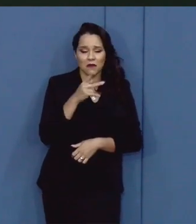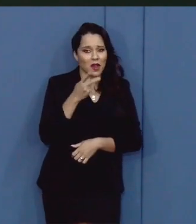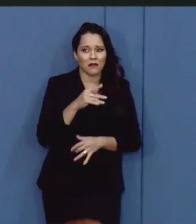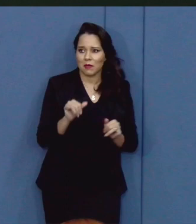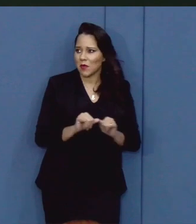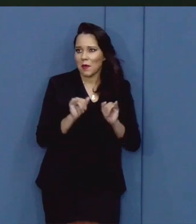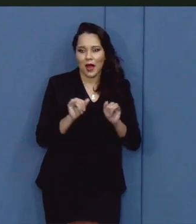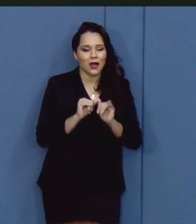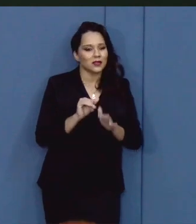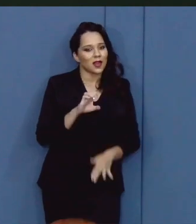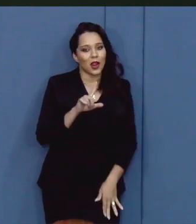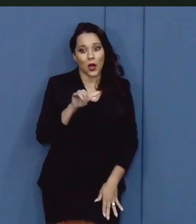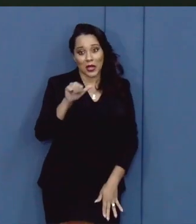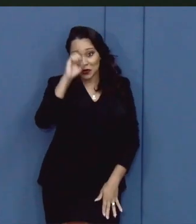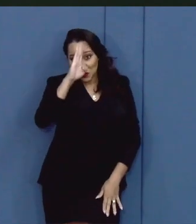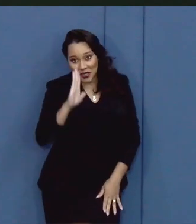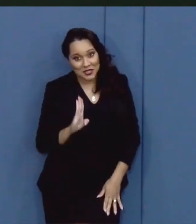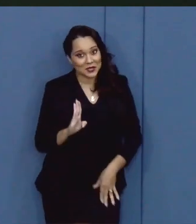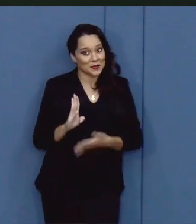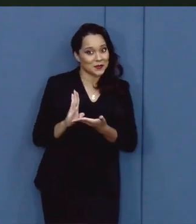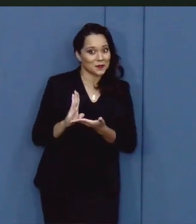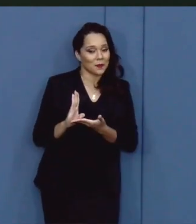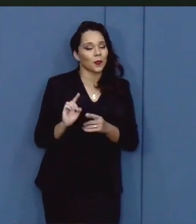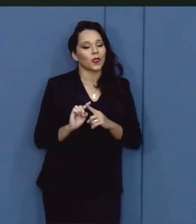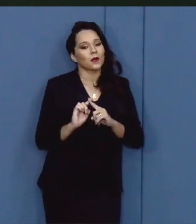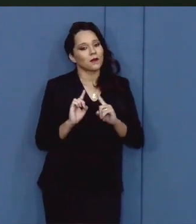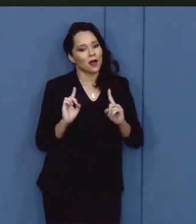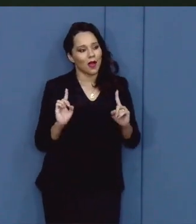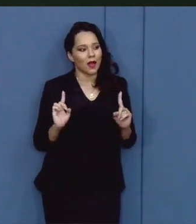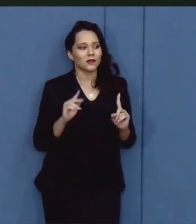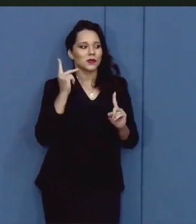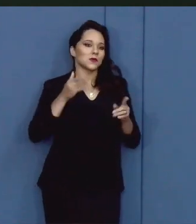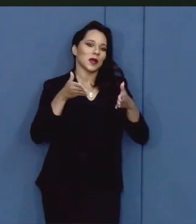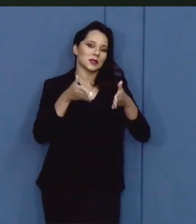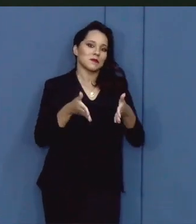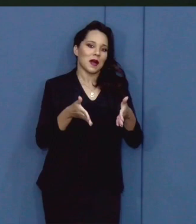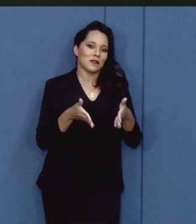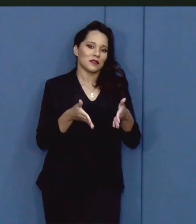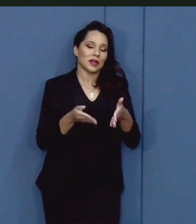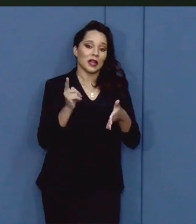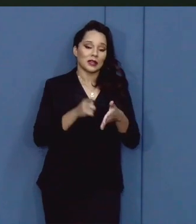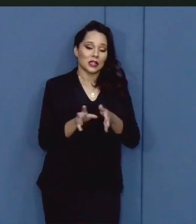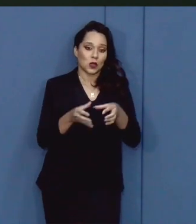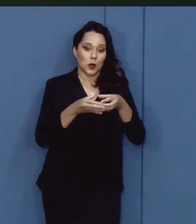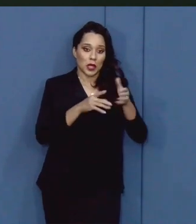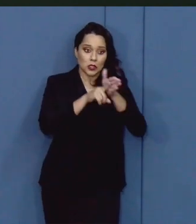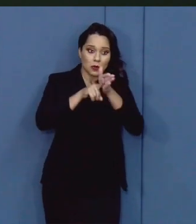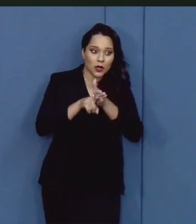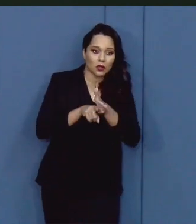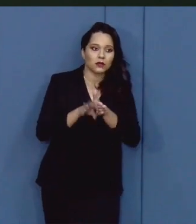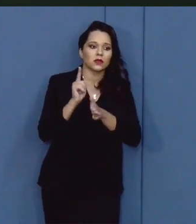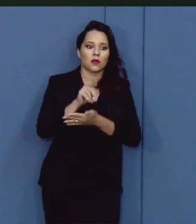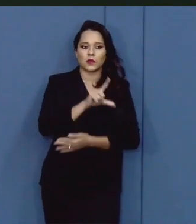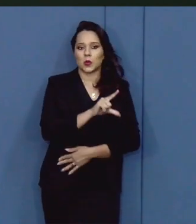besteira, é a Heloísa do Brasil, né? Mas os participantes desses comitês de peritos,